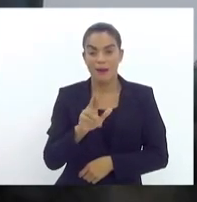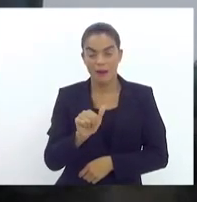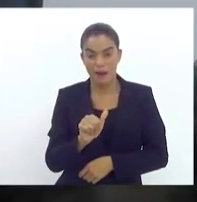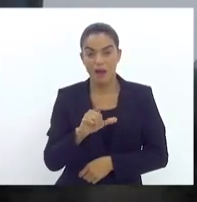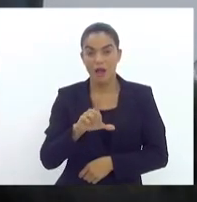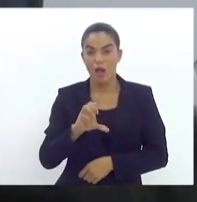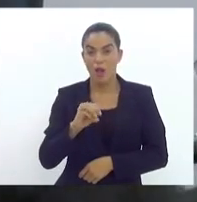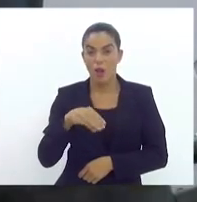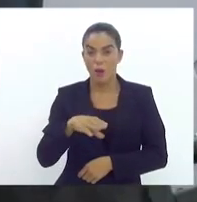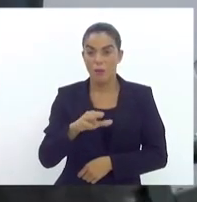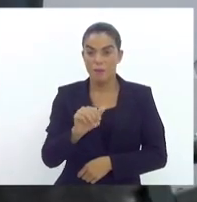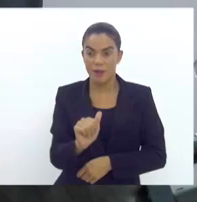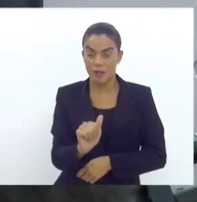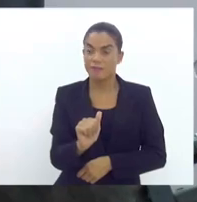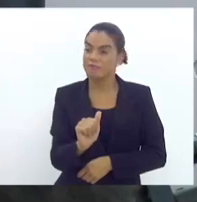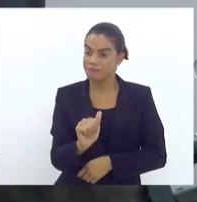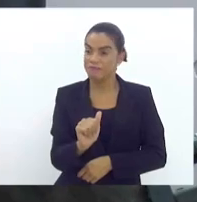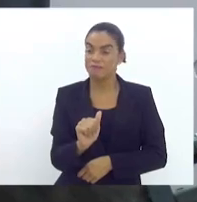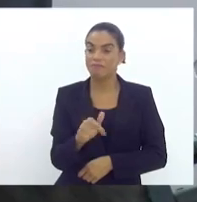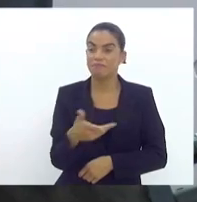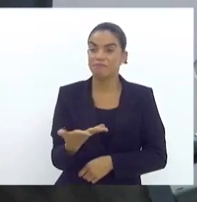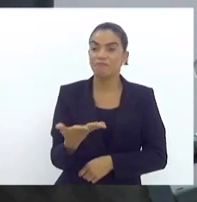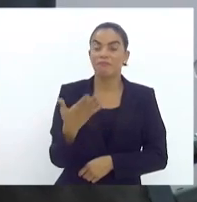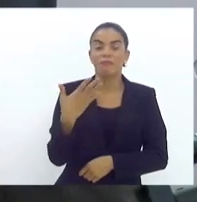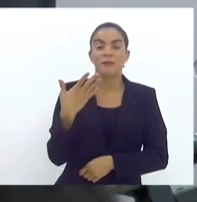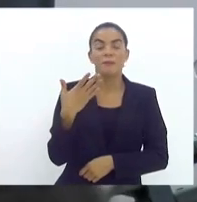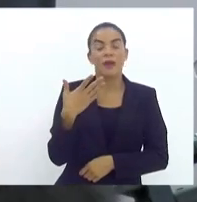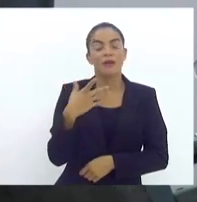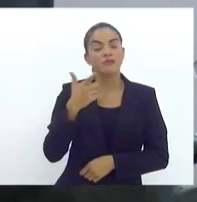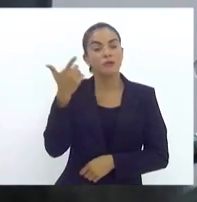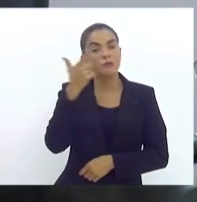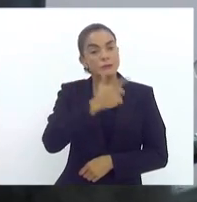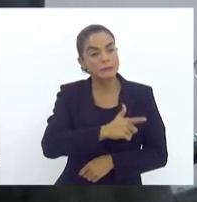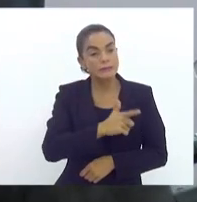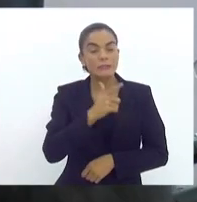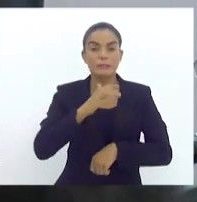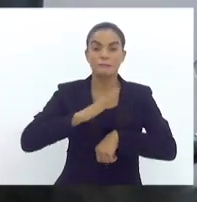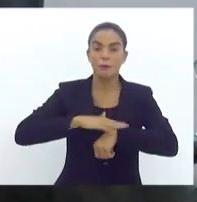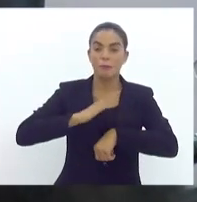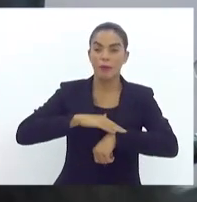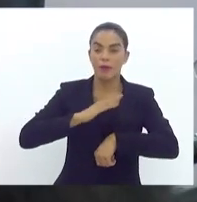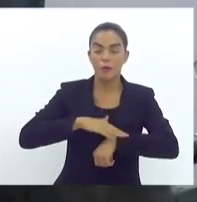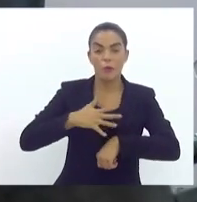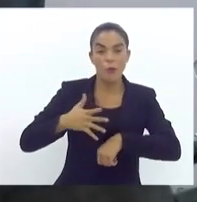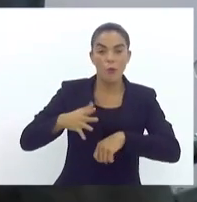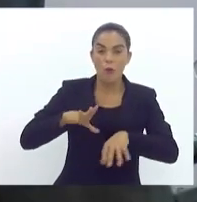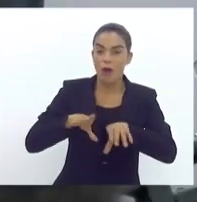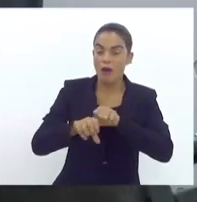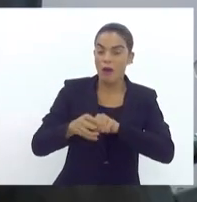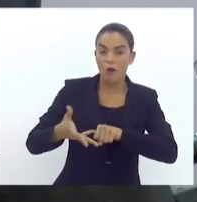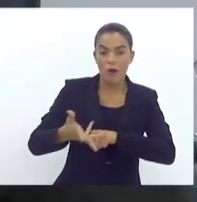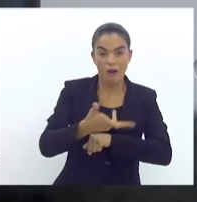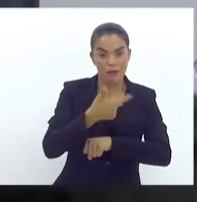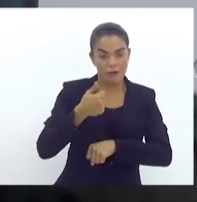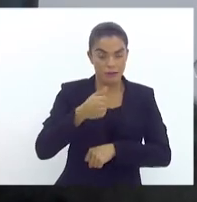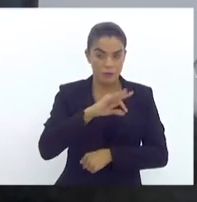esse momento né é para que a gente tivesse é já nesse momento uma qualificação dos nossos policiais mas